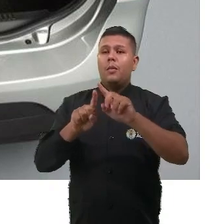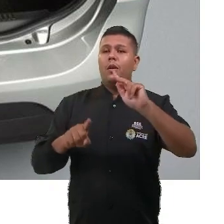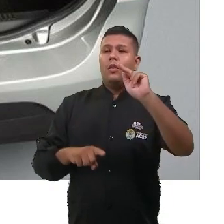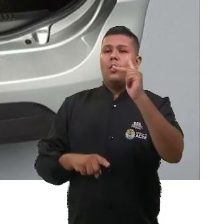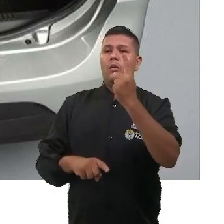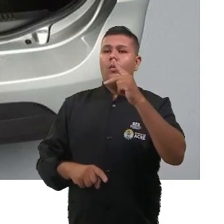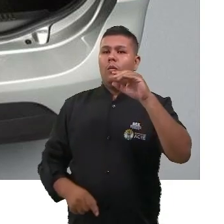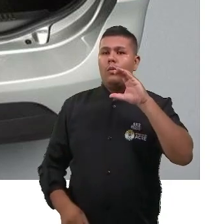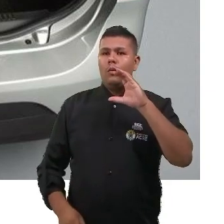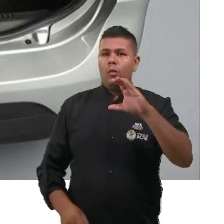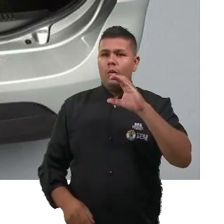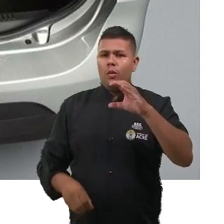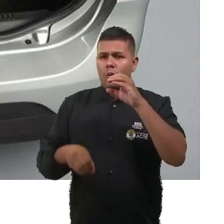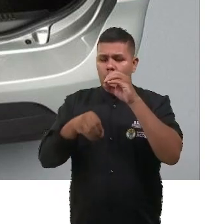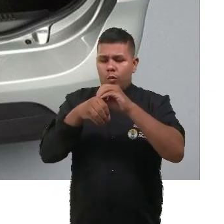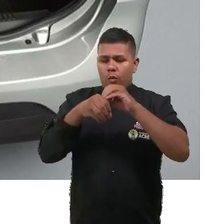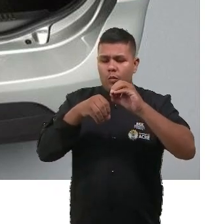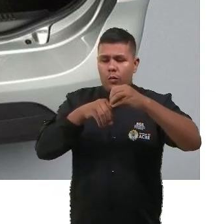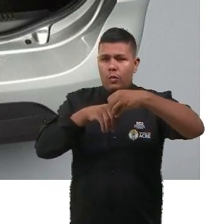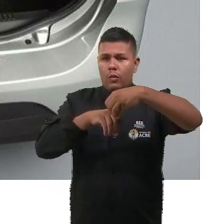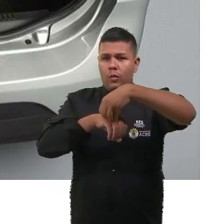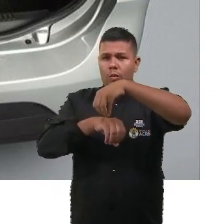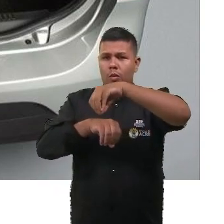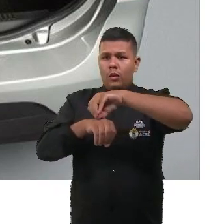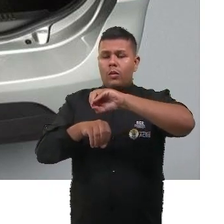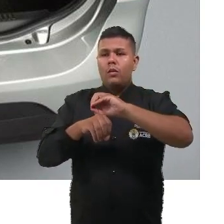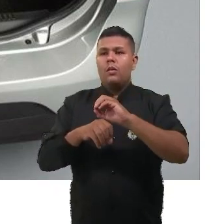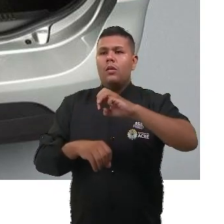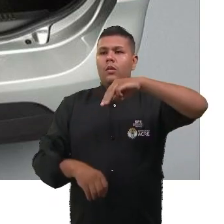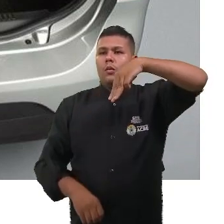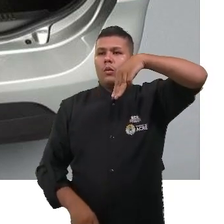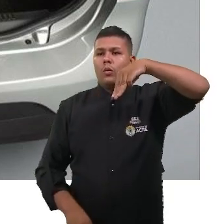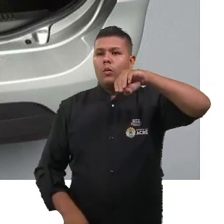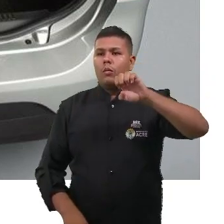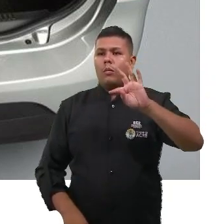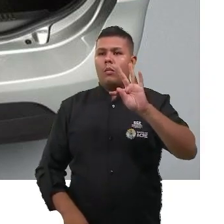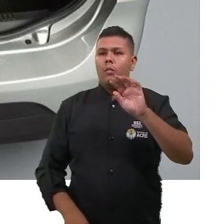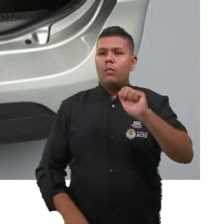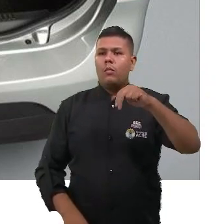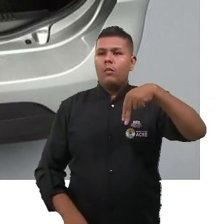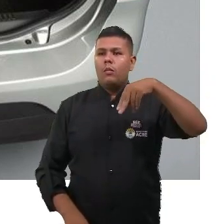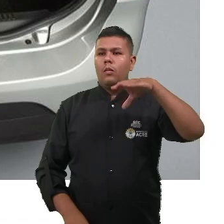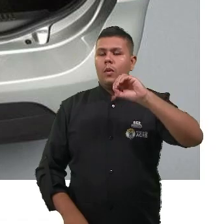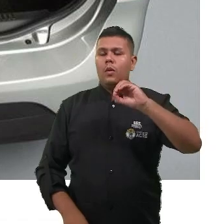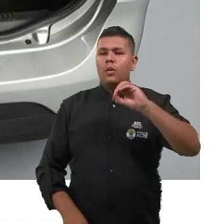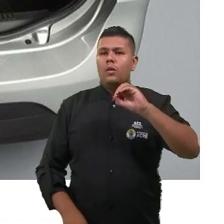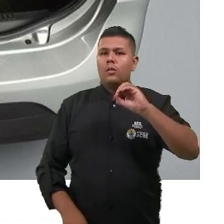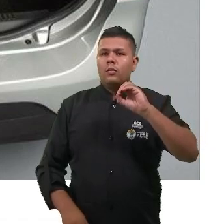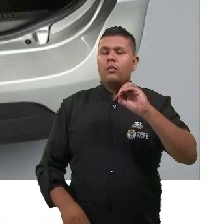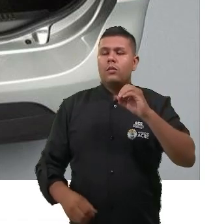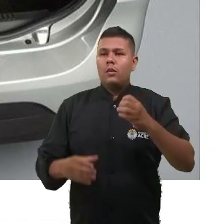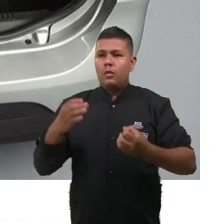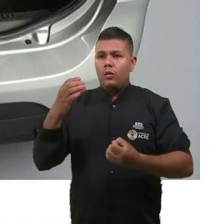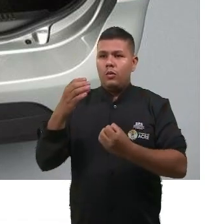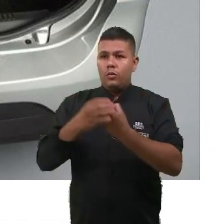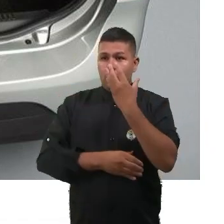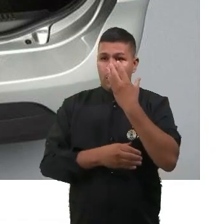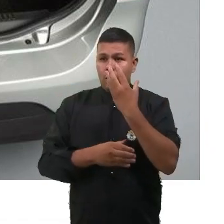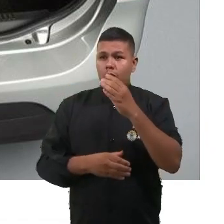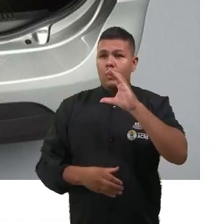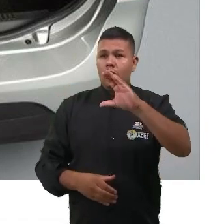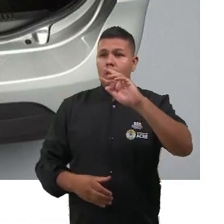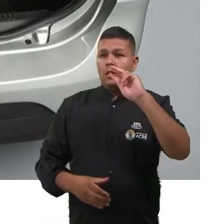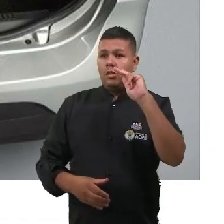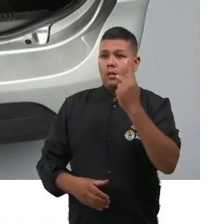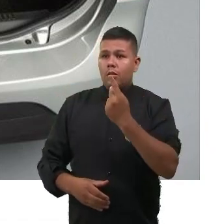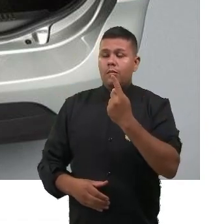aí a molécula do metano, como ela é formada somente por carbono e hidrogênio. Olha aí. Então, esse